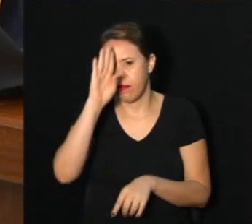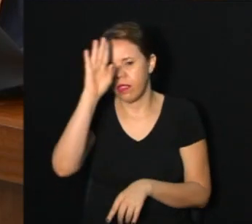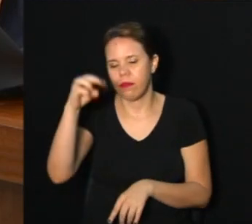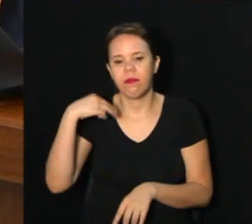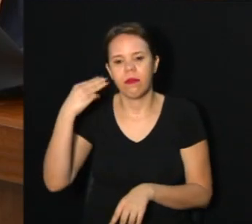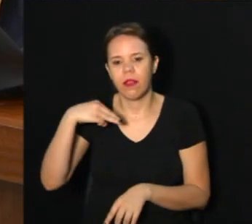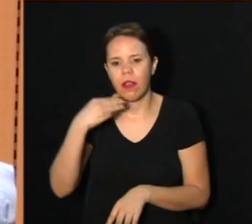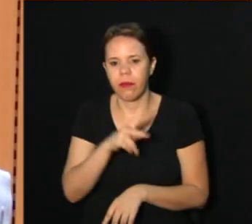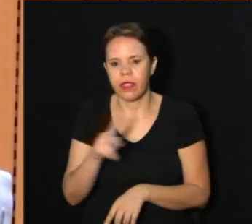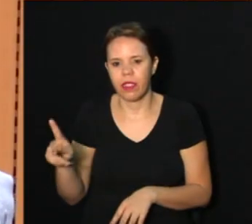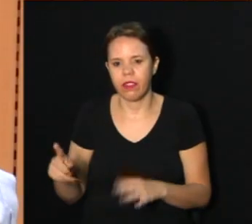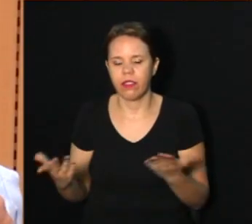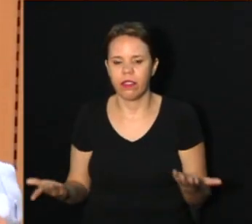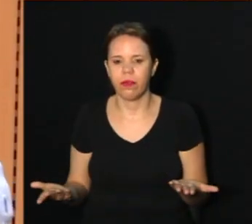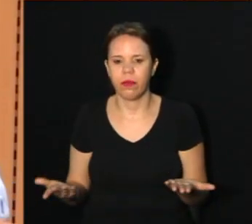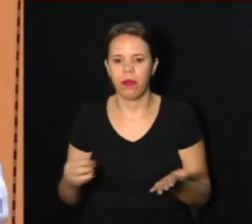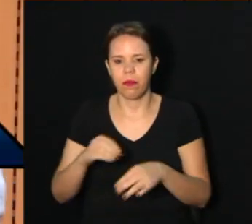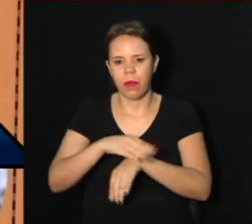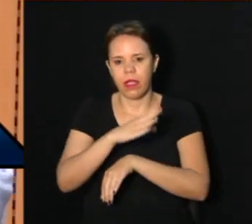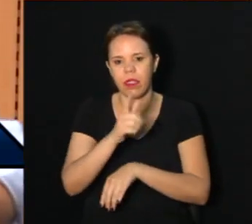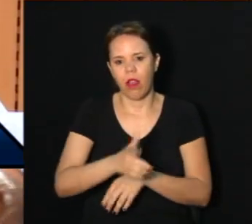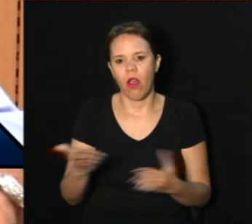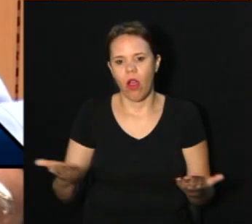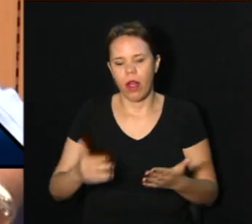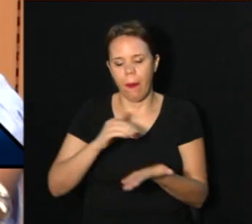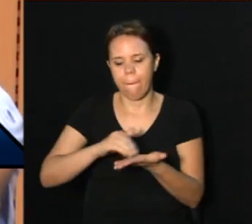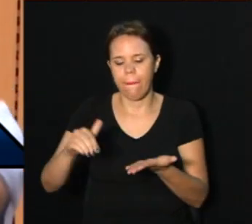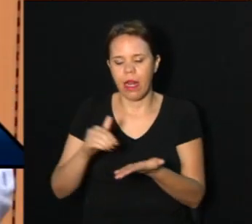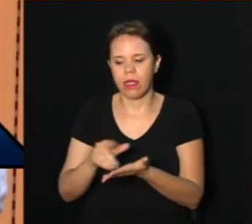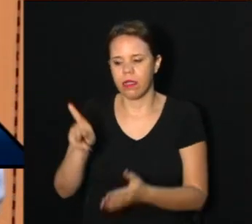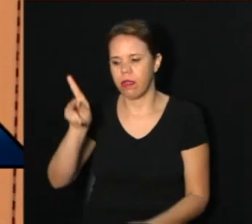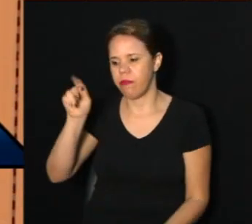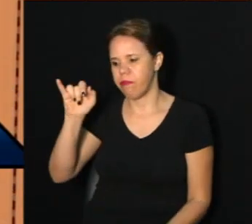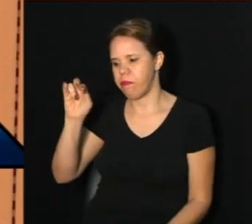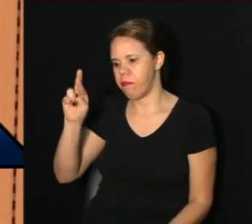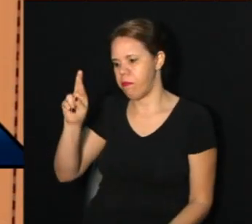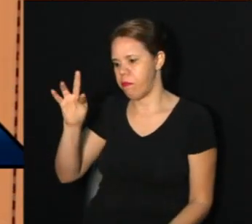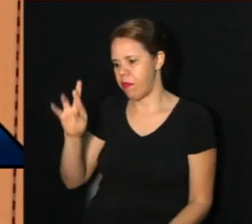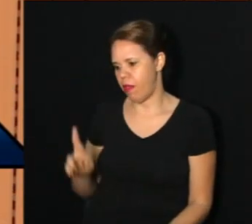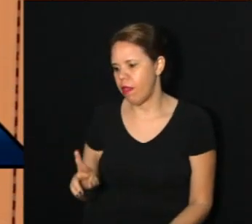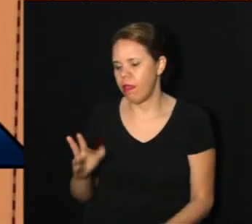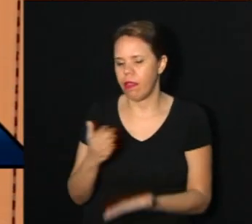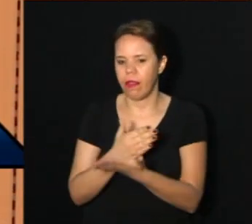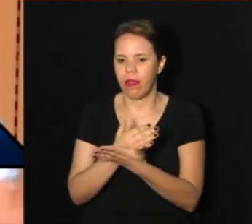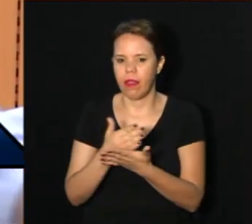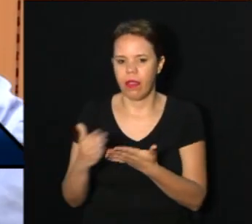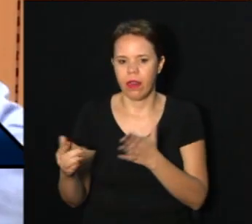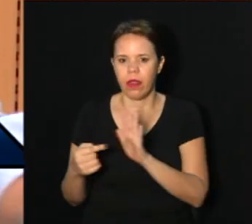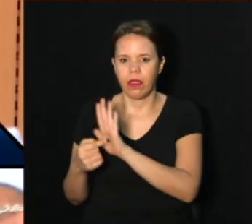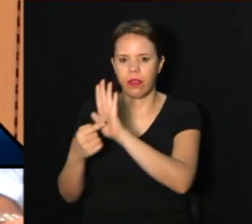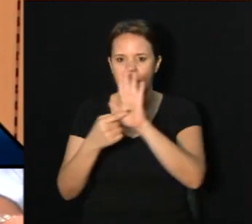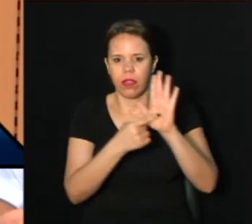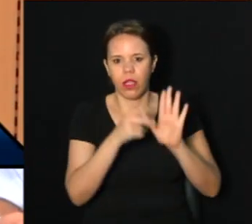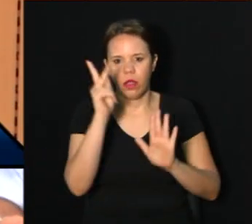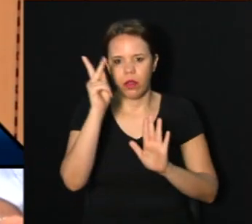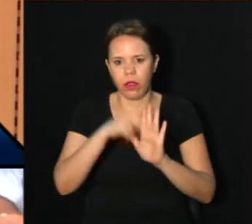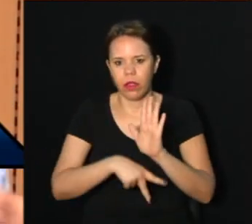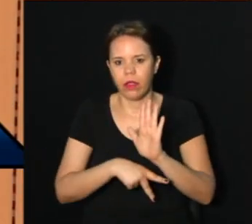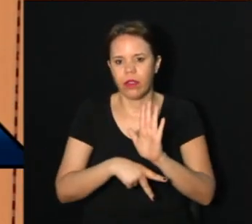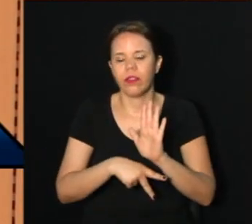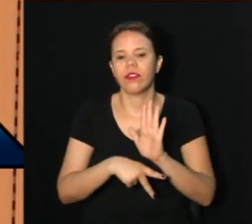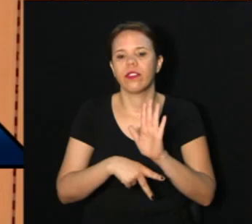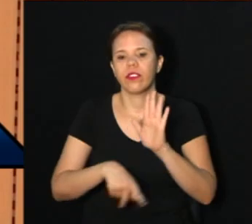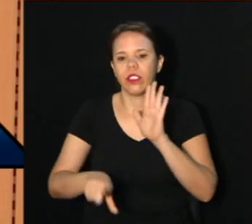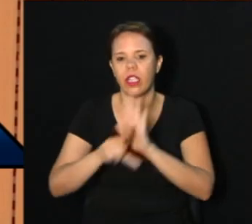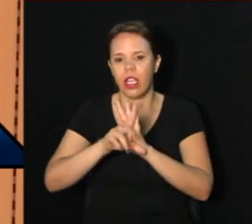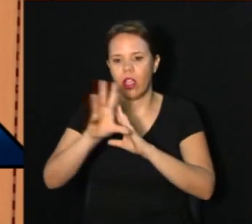palavra ao secretário Peter Panuto, para que possa iniciar a exposição do presente projeto de